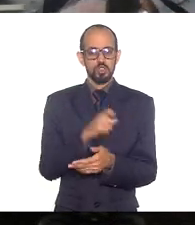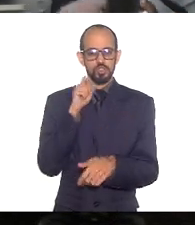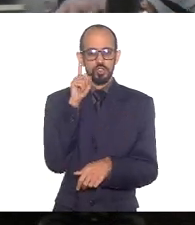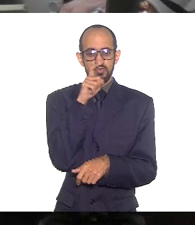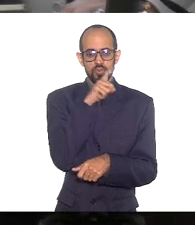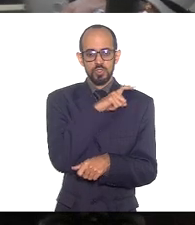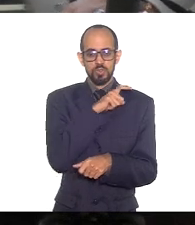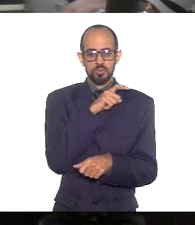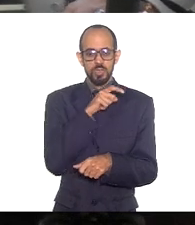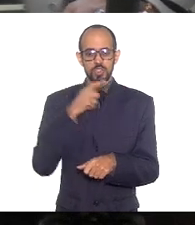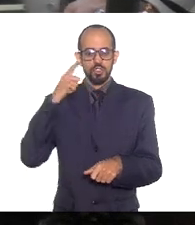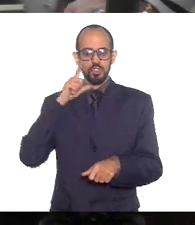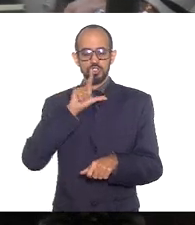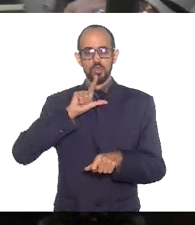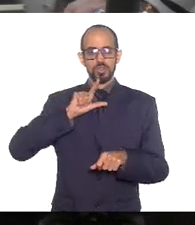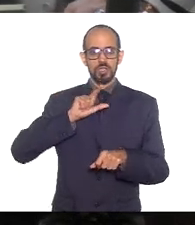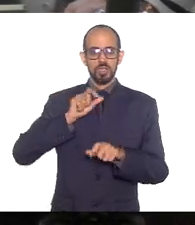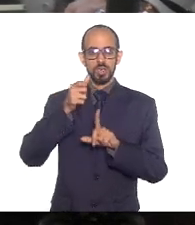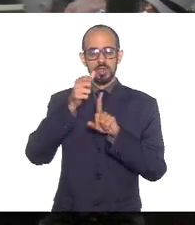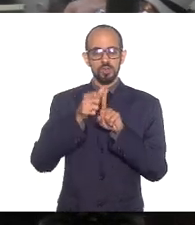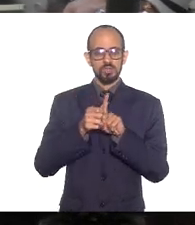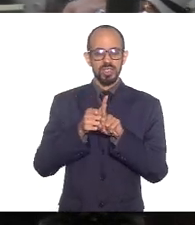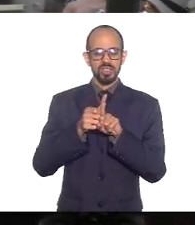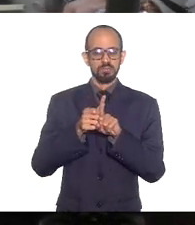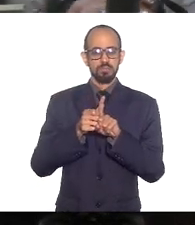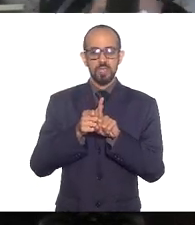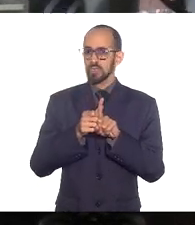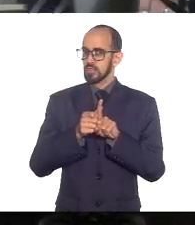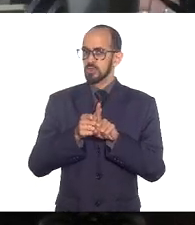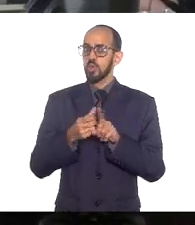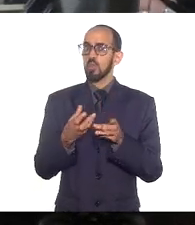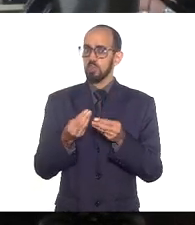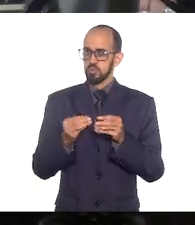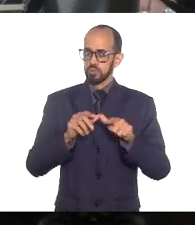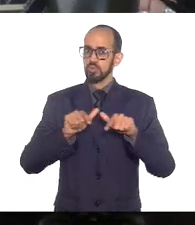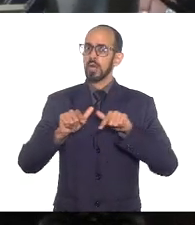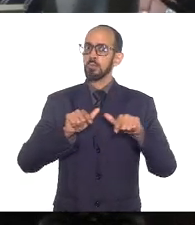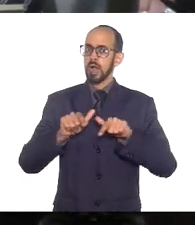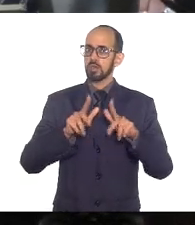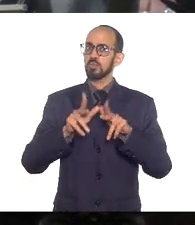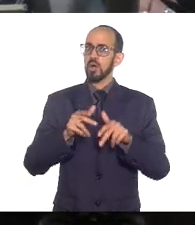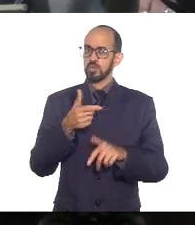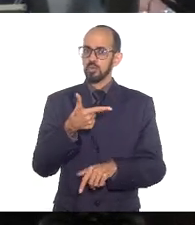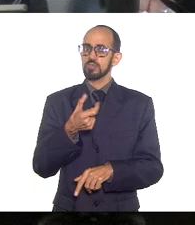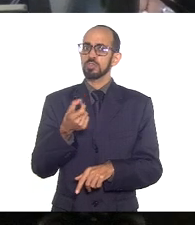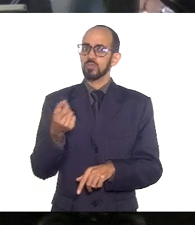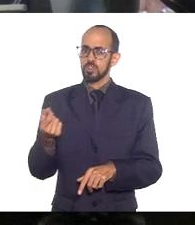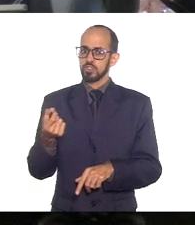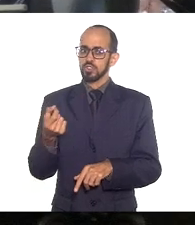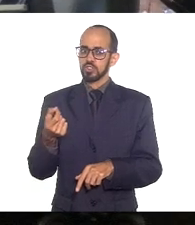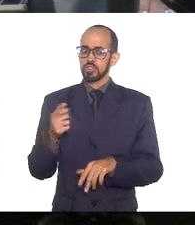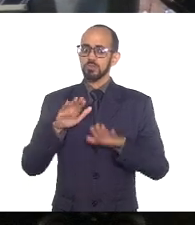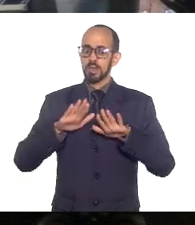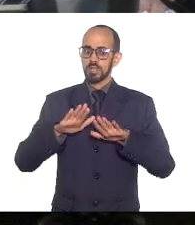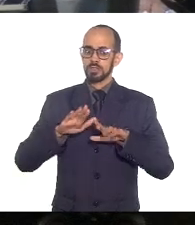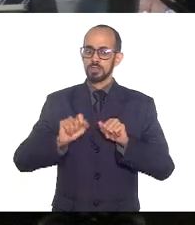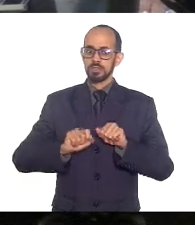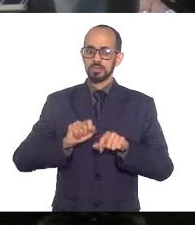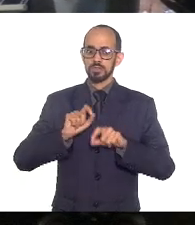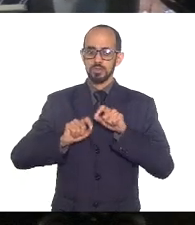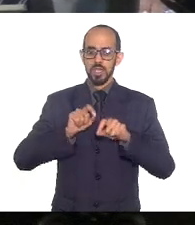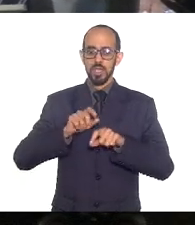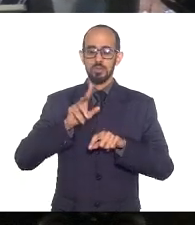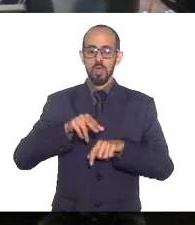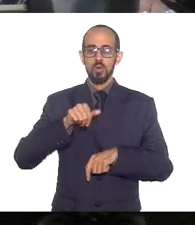teria um outro ano tão produtivo quanto antes 2020 um Ledo engano diria Nelson